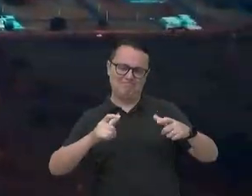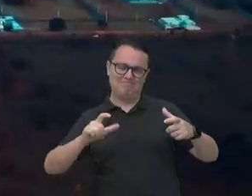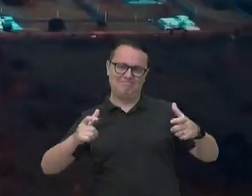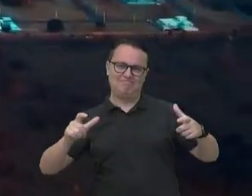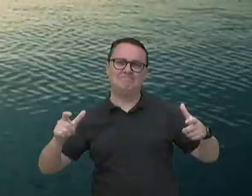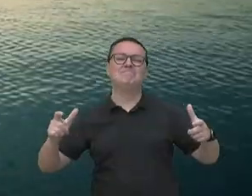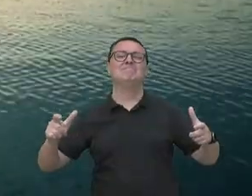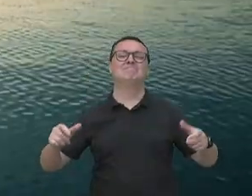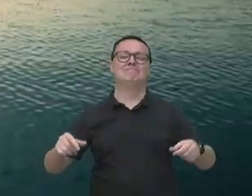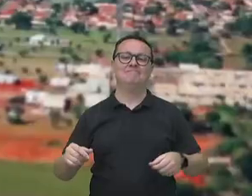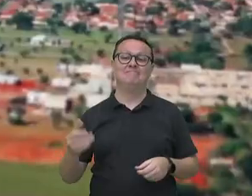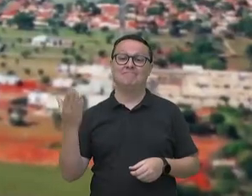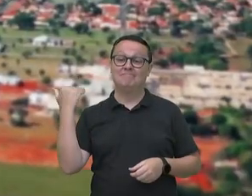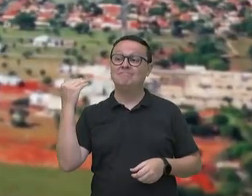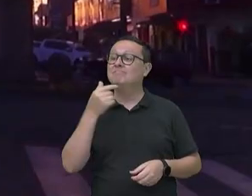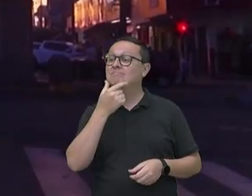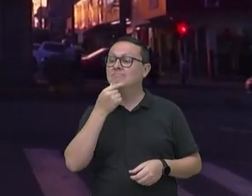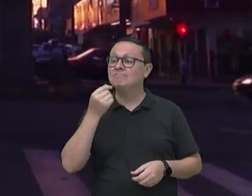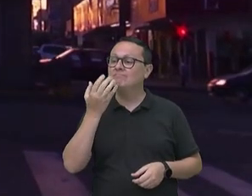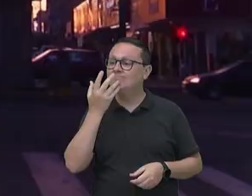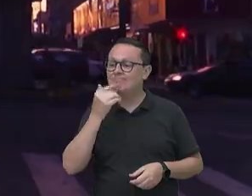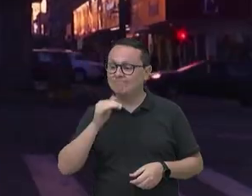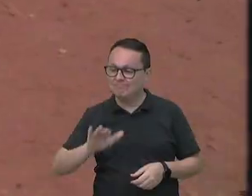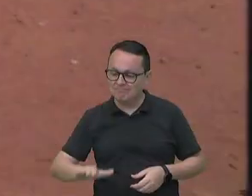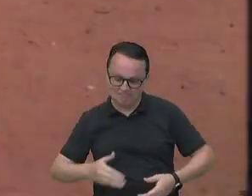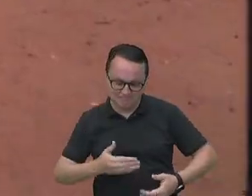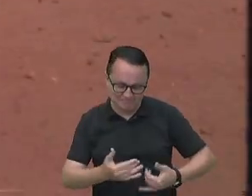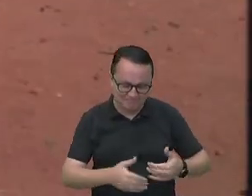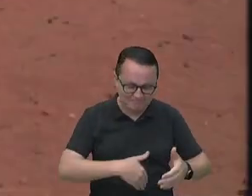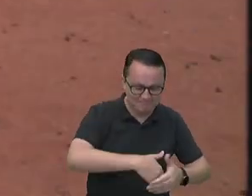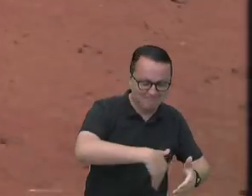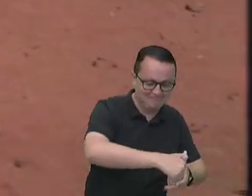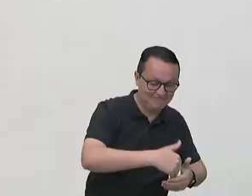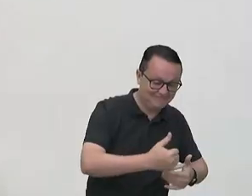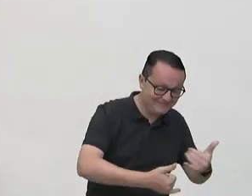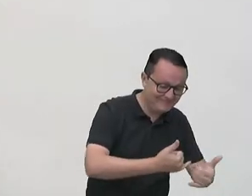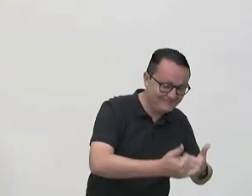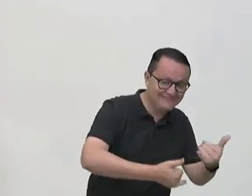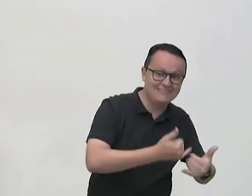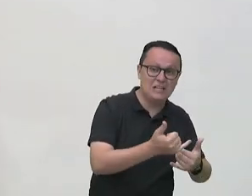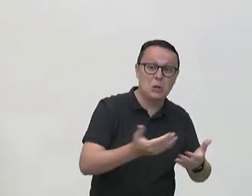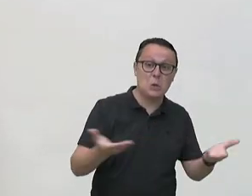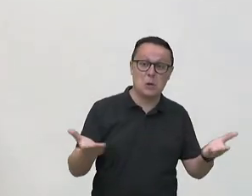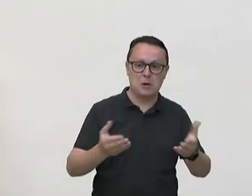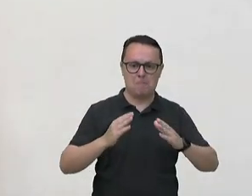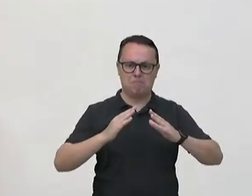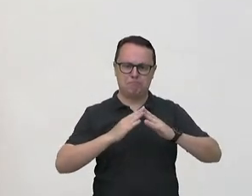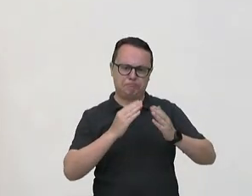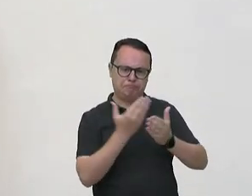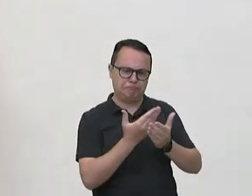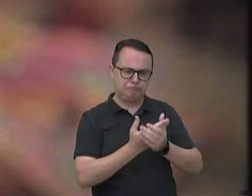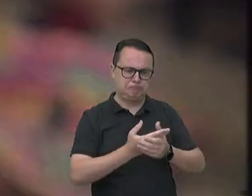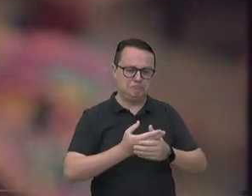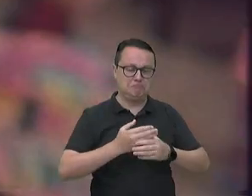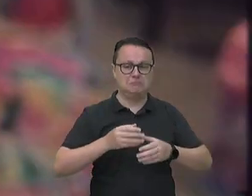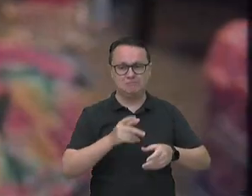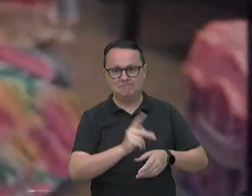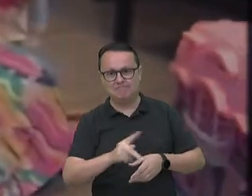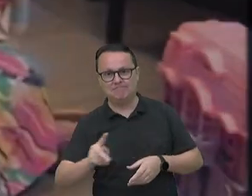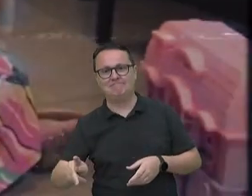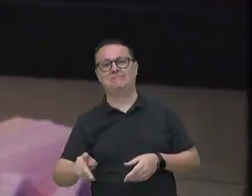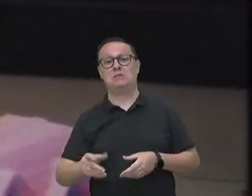Nossa Três Lagoas cresceu, se desenvolveu. O menino que jogava bola, hoje dá aula na